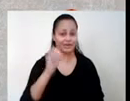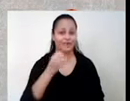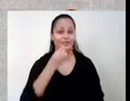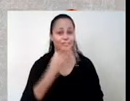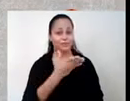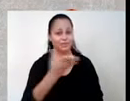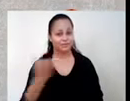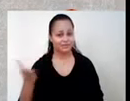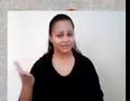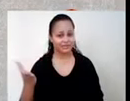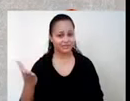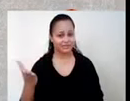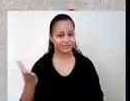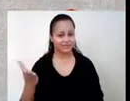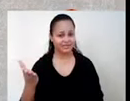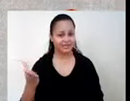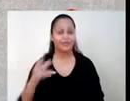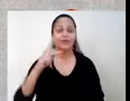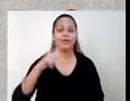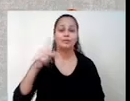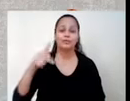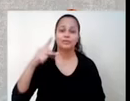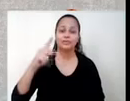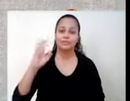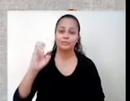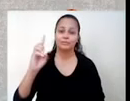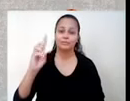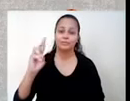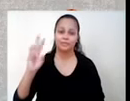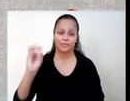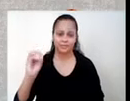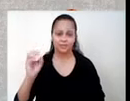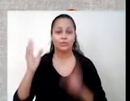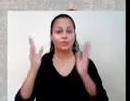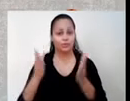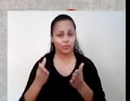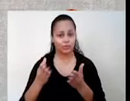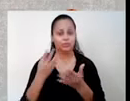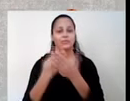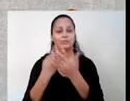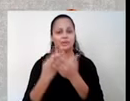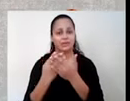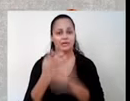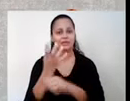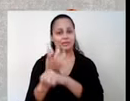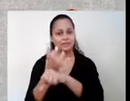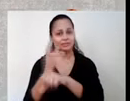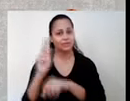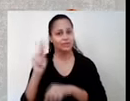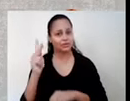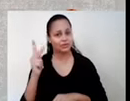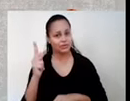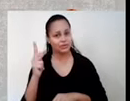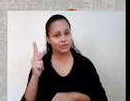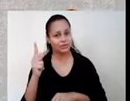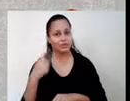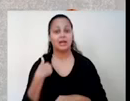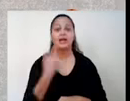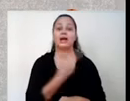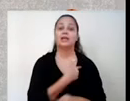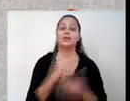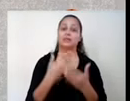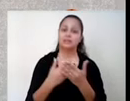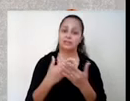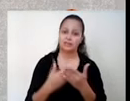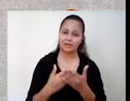Olá pessoal, tudo bem com vocês? Eu sou o professor Pedro e hoje teremos mais uma aula de história. Na nossa